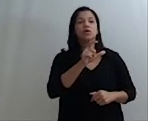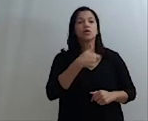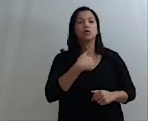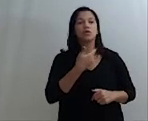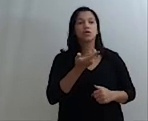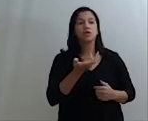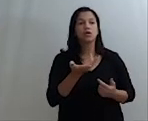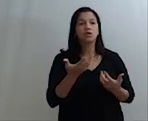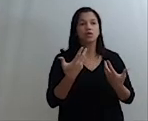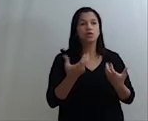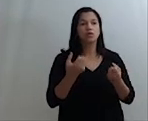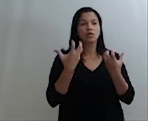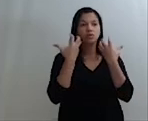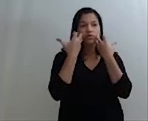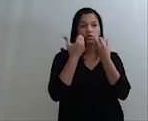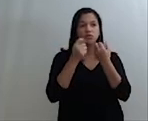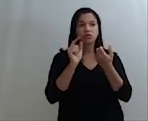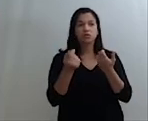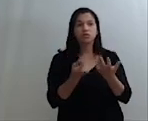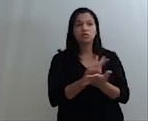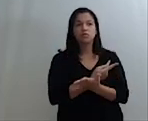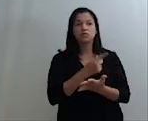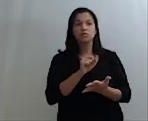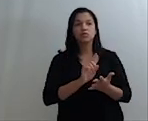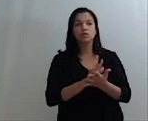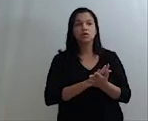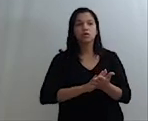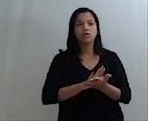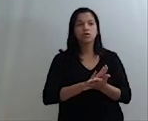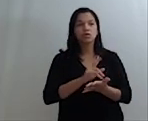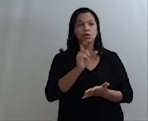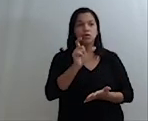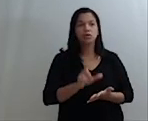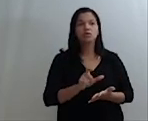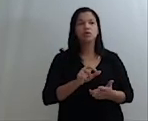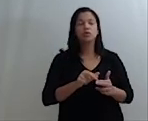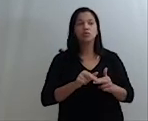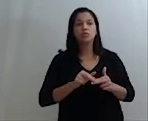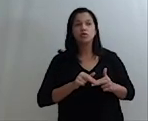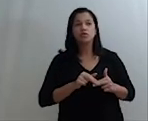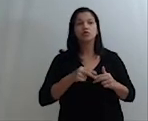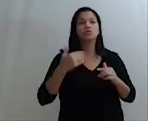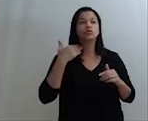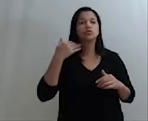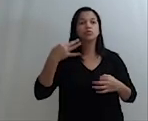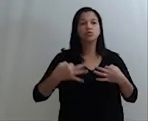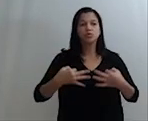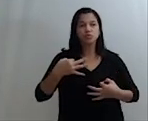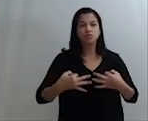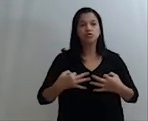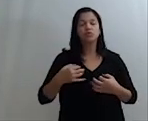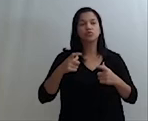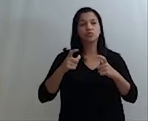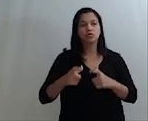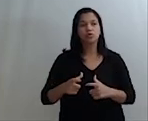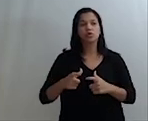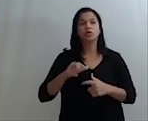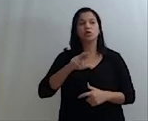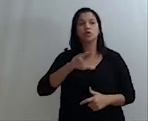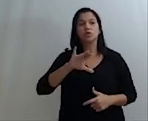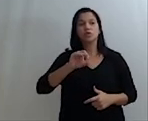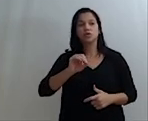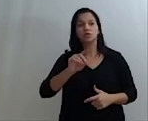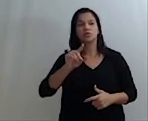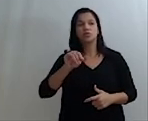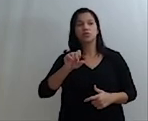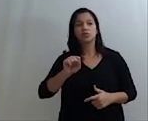alegado constrangimento não se apresenta com a nitidez imprimida na inicial sobretudo porque o juízo da vara única da Comarca de Rio das Pedras fez menção ao